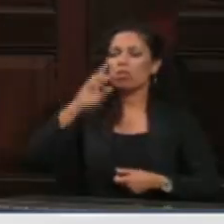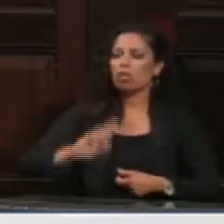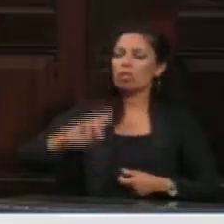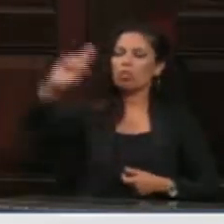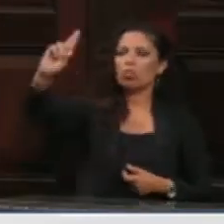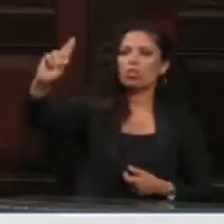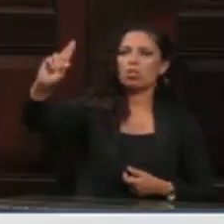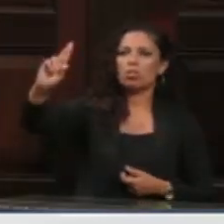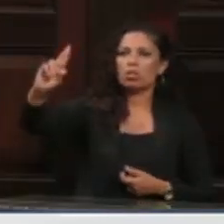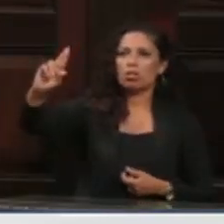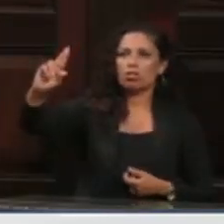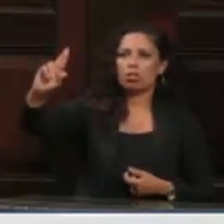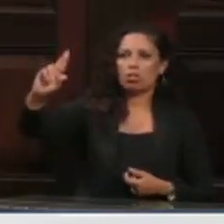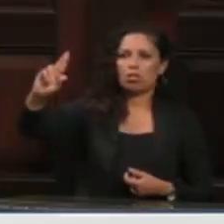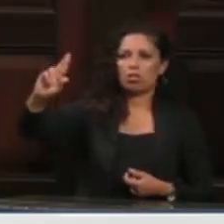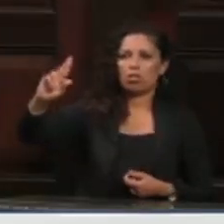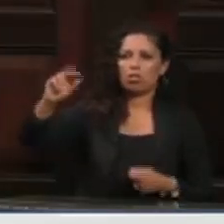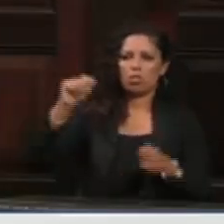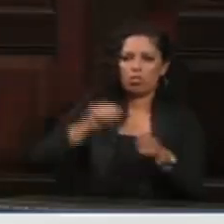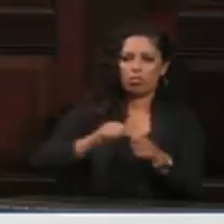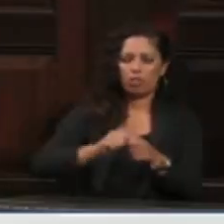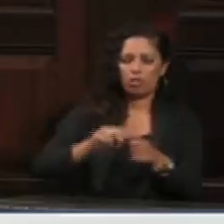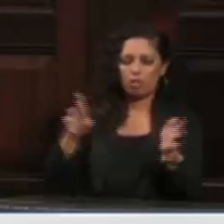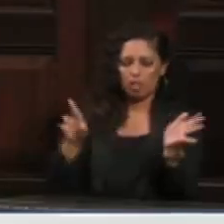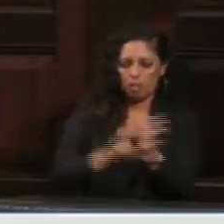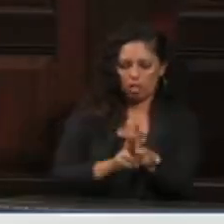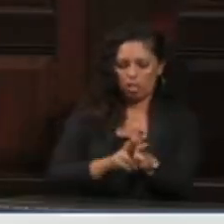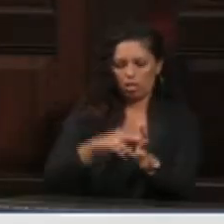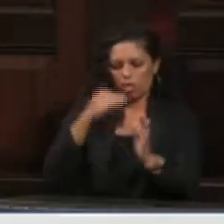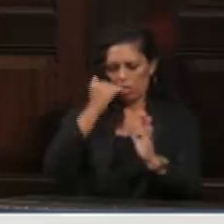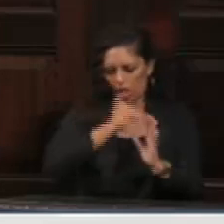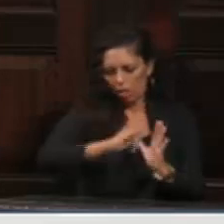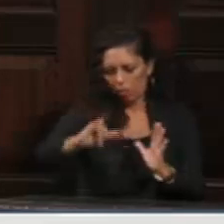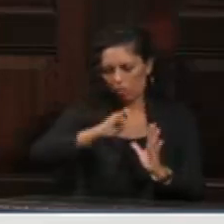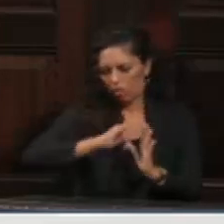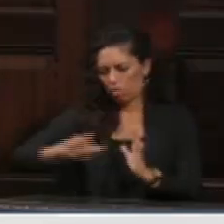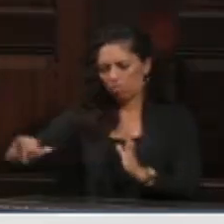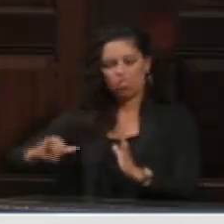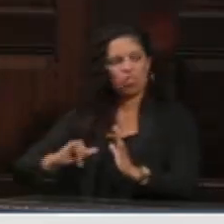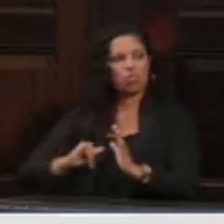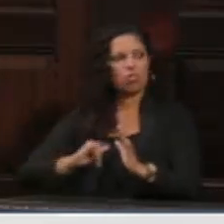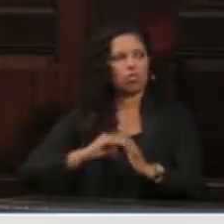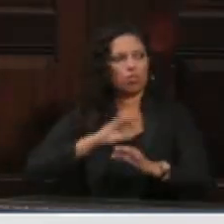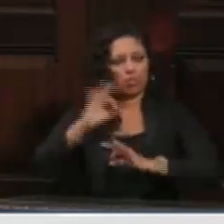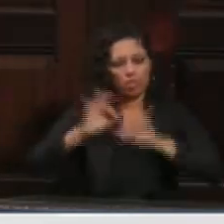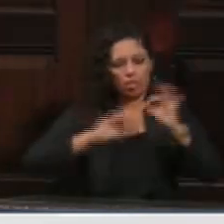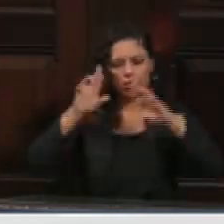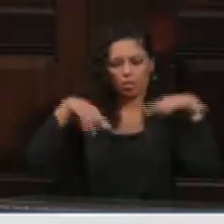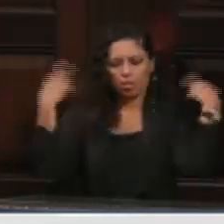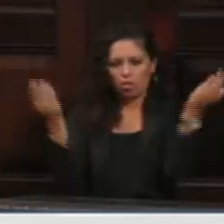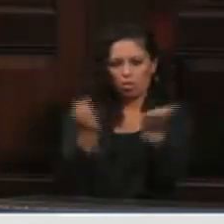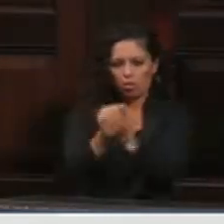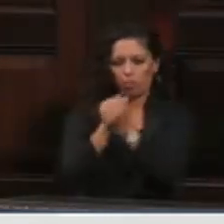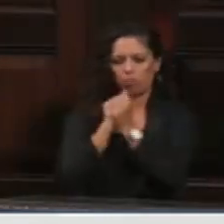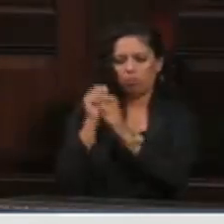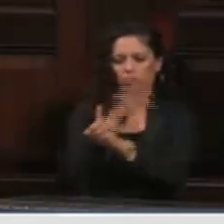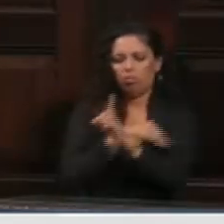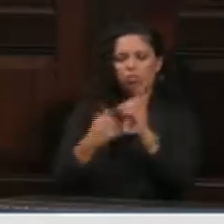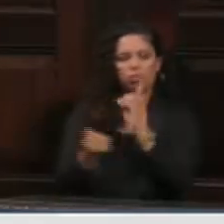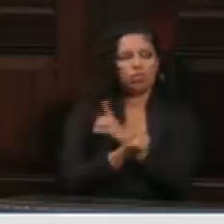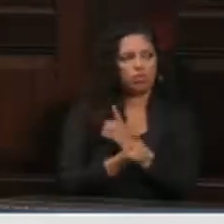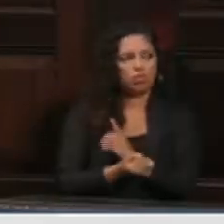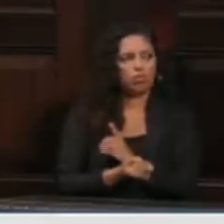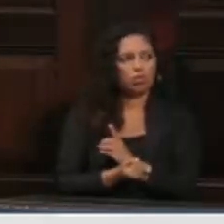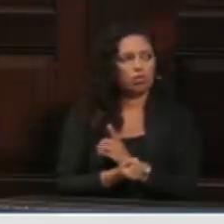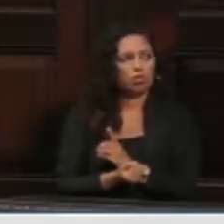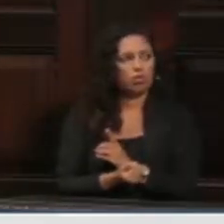responsabilização. Faça requerimentos de informação, audiência pública, já com uma